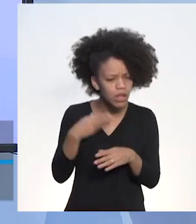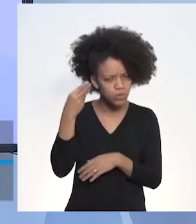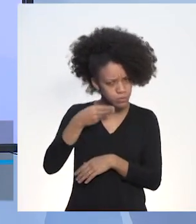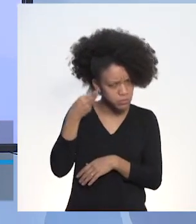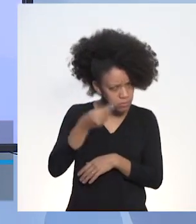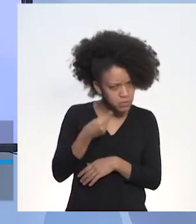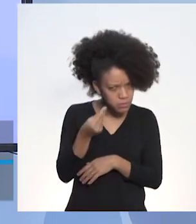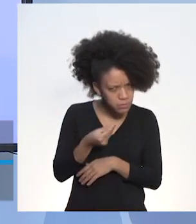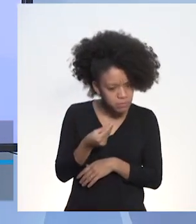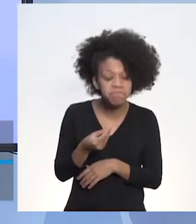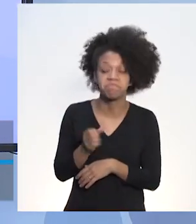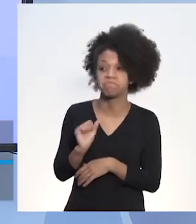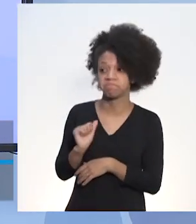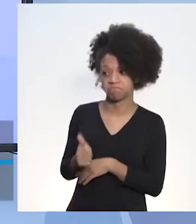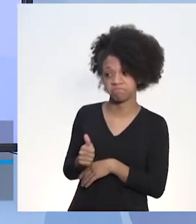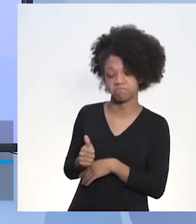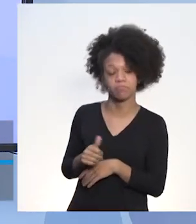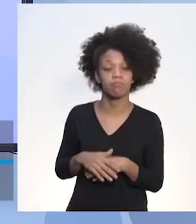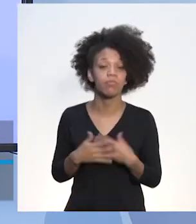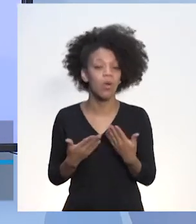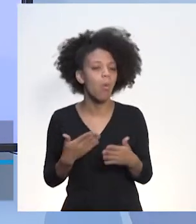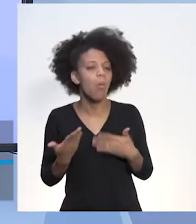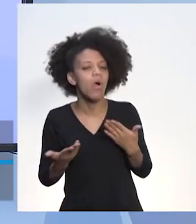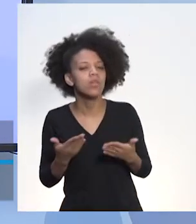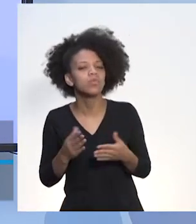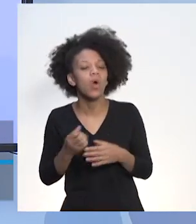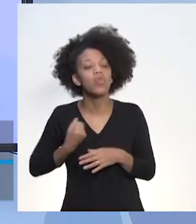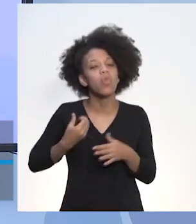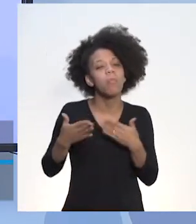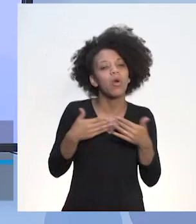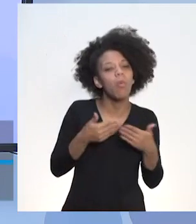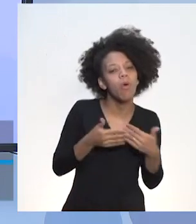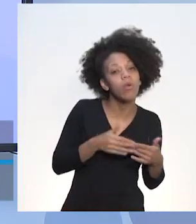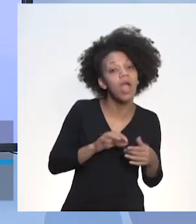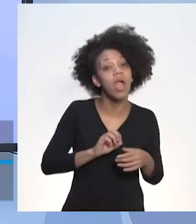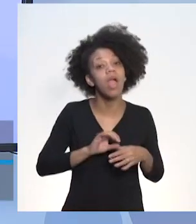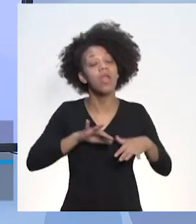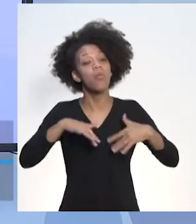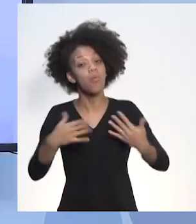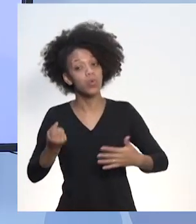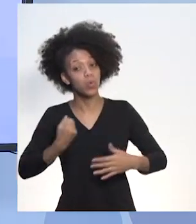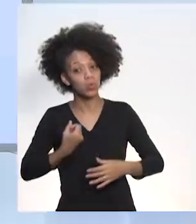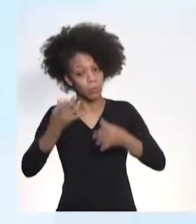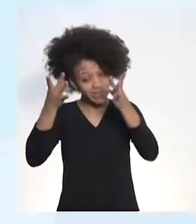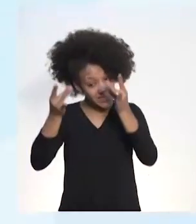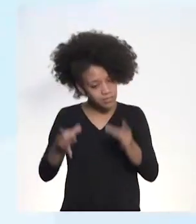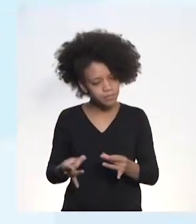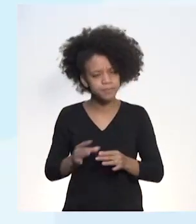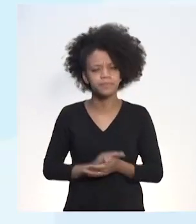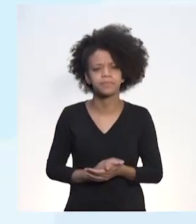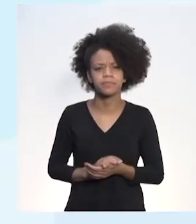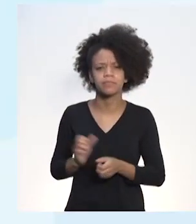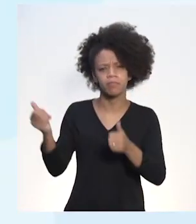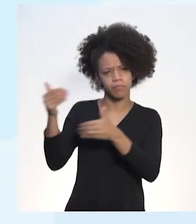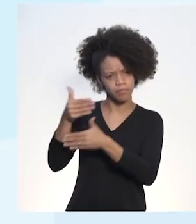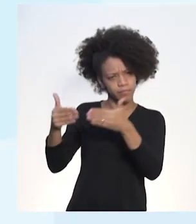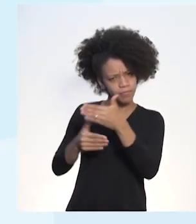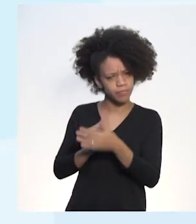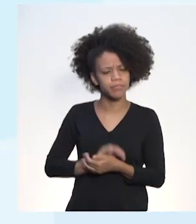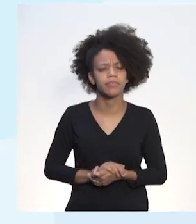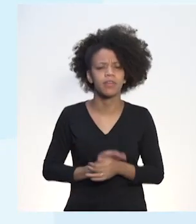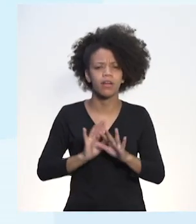experimentos, Osmar? Vamos. Né? Quando ele é aleatório e quando ele é determinístico. Coloca para eles, diretor, por gentileza. Então,